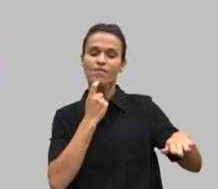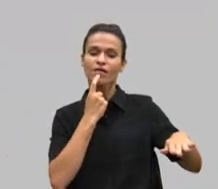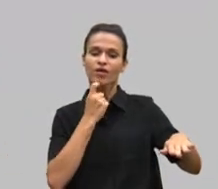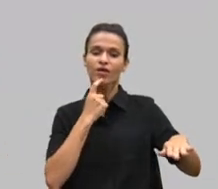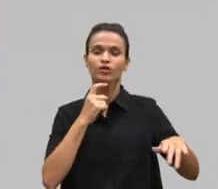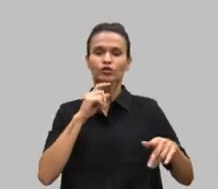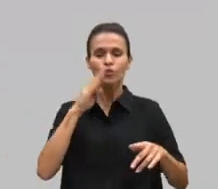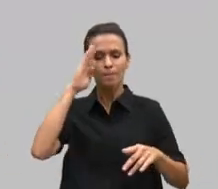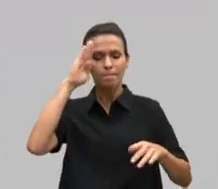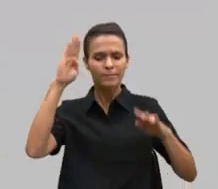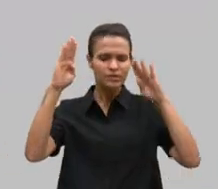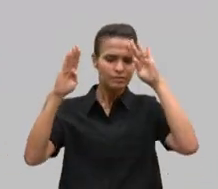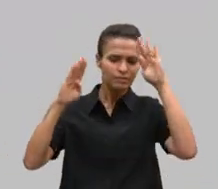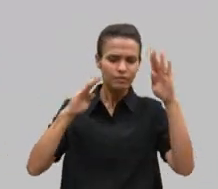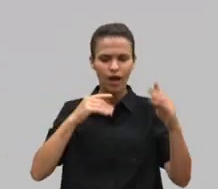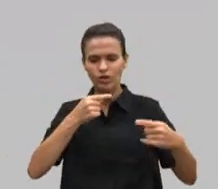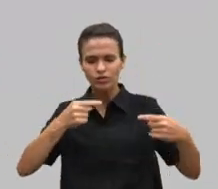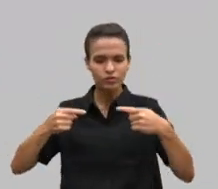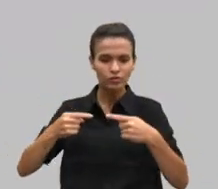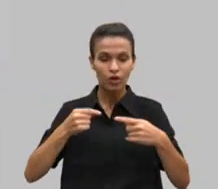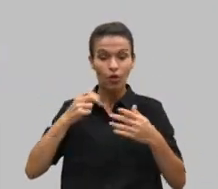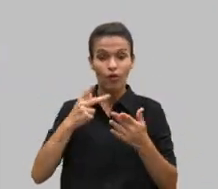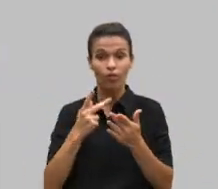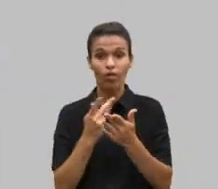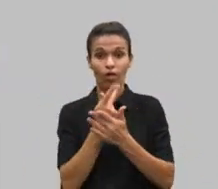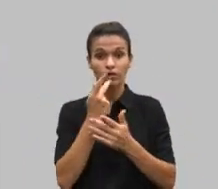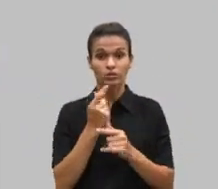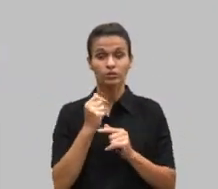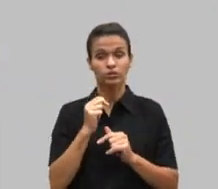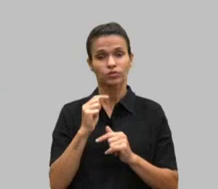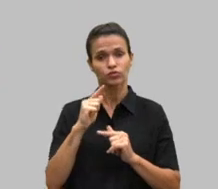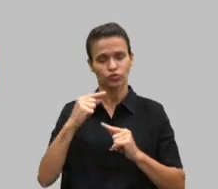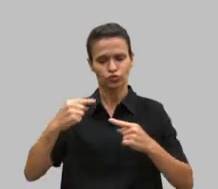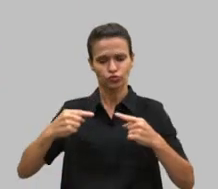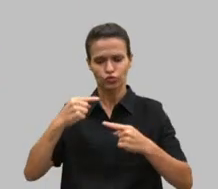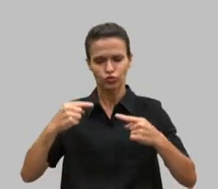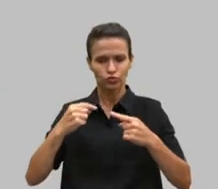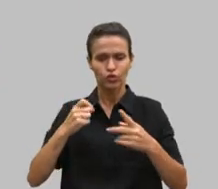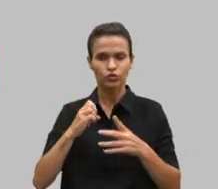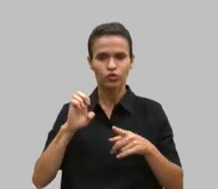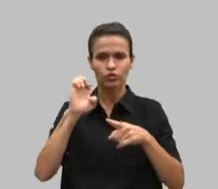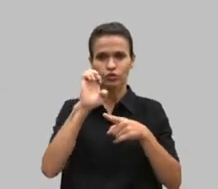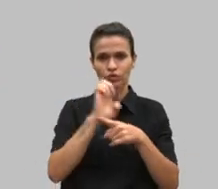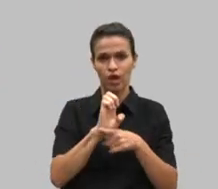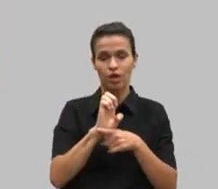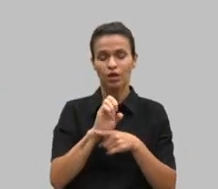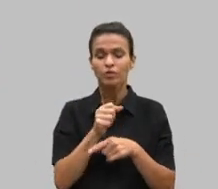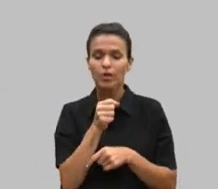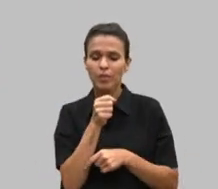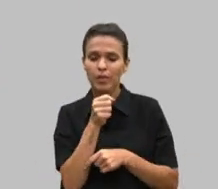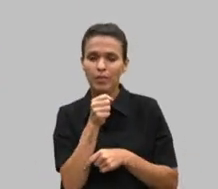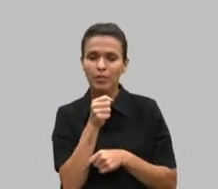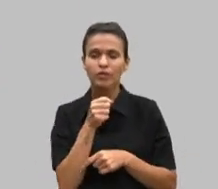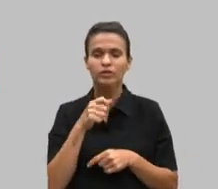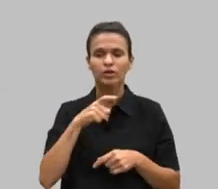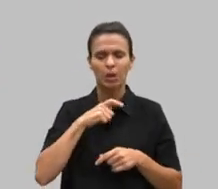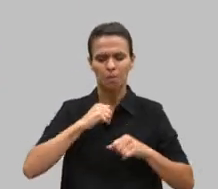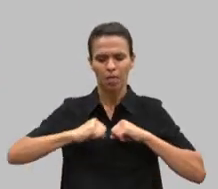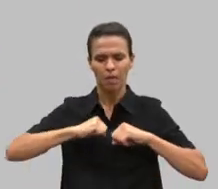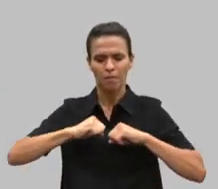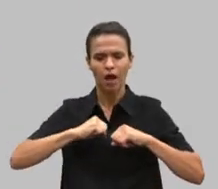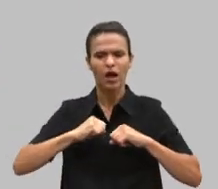discussões acontecem sobre o futuro do nosso Estado é nesse São nesses microfones que de vez em quando nós temos embates duros